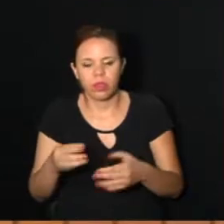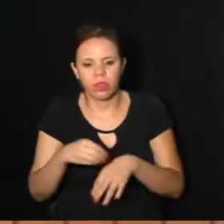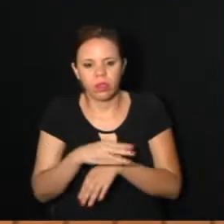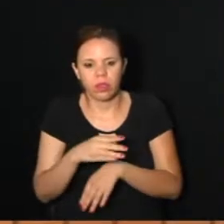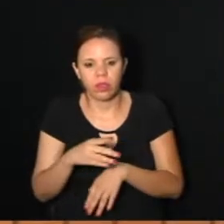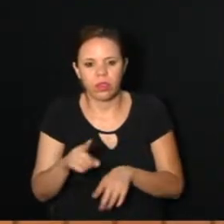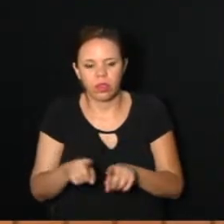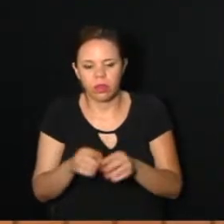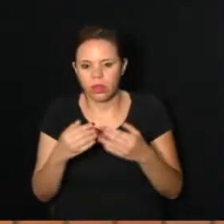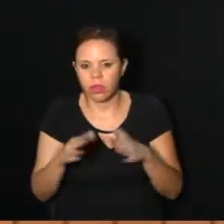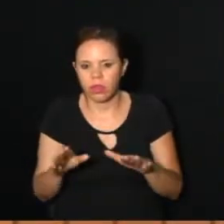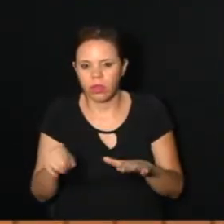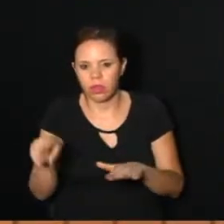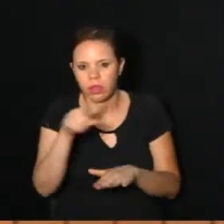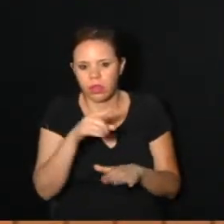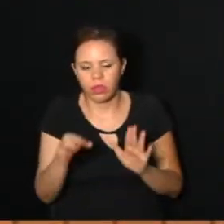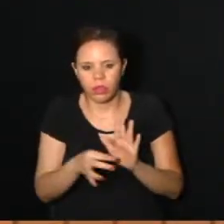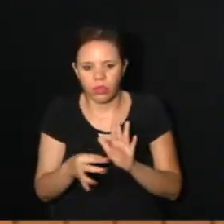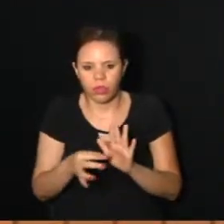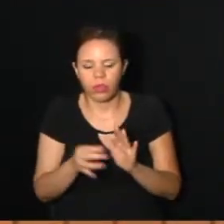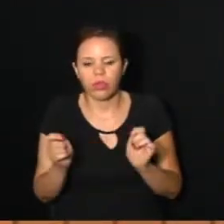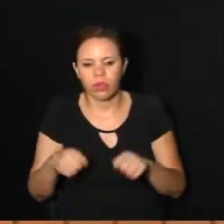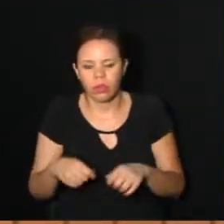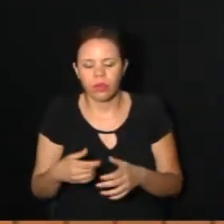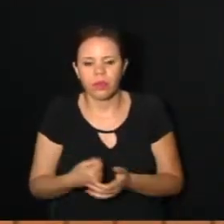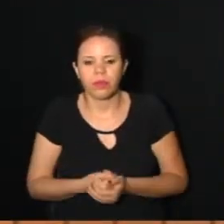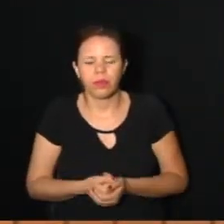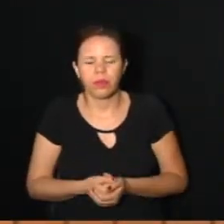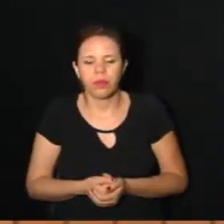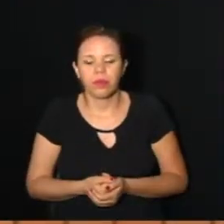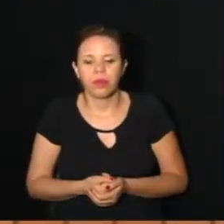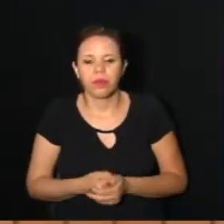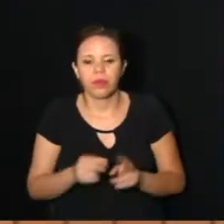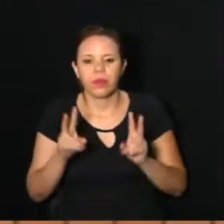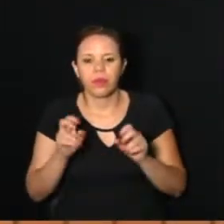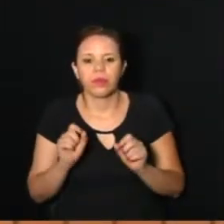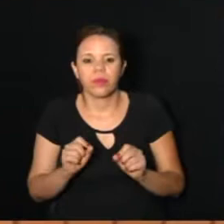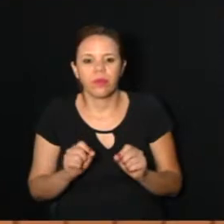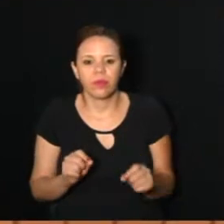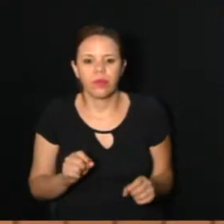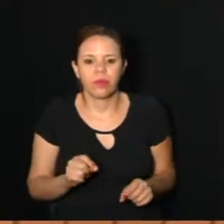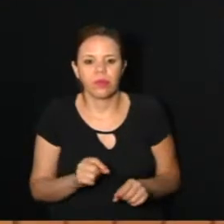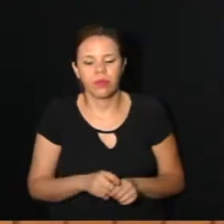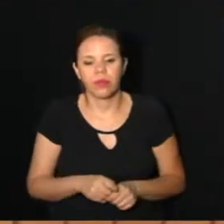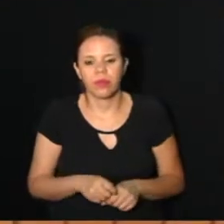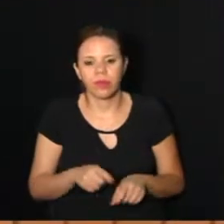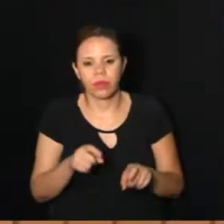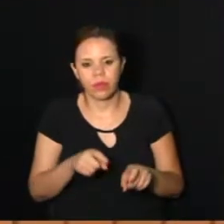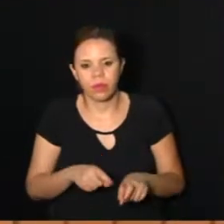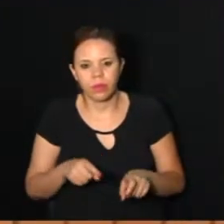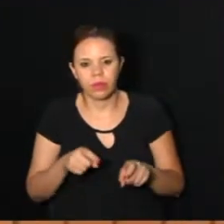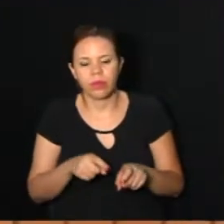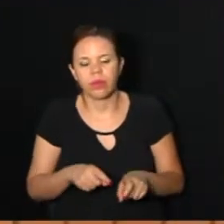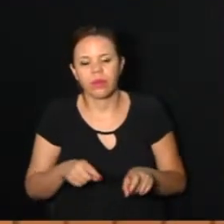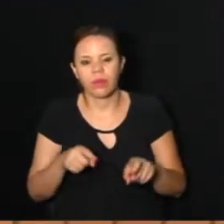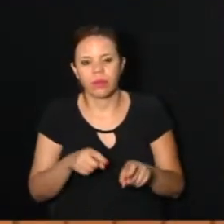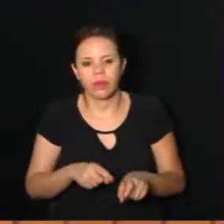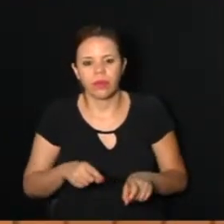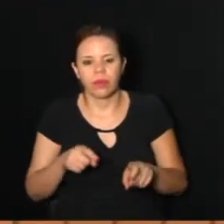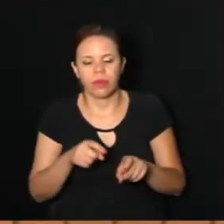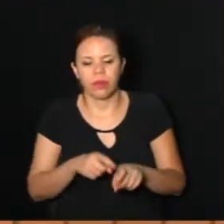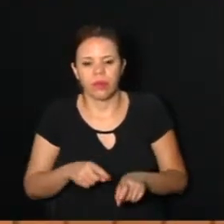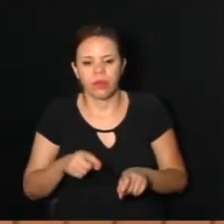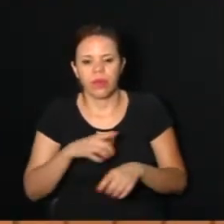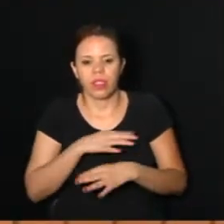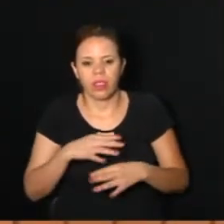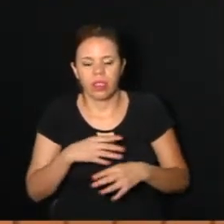lá aberta a porta para sugestões, não tem problema nenhum. Com relação à produção artesanal lá no Pedra Branca, cadê